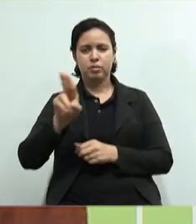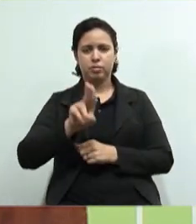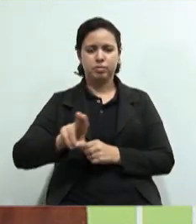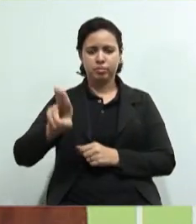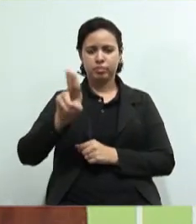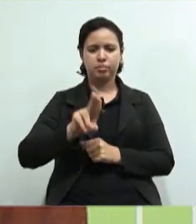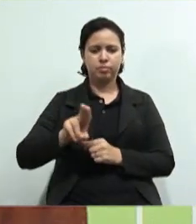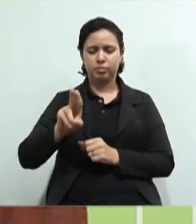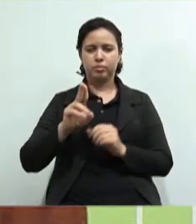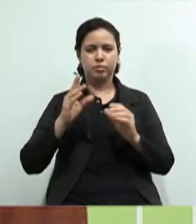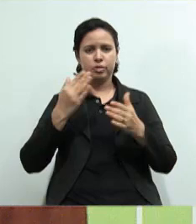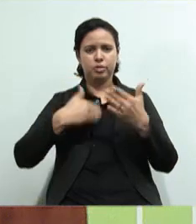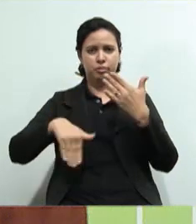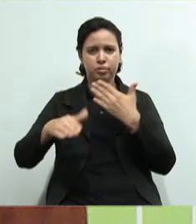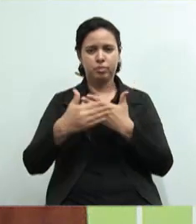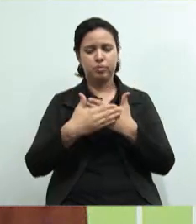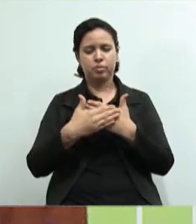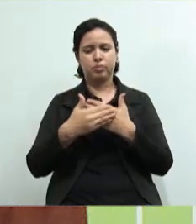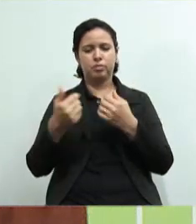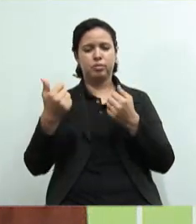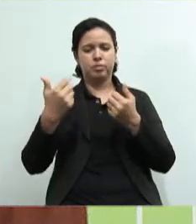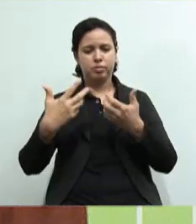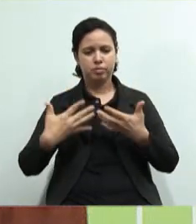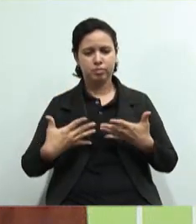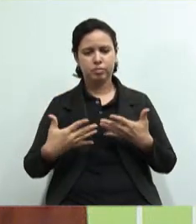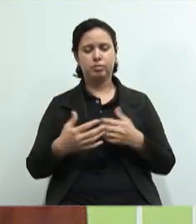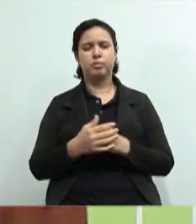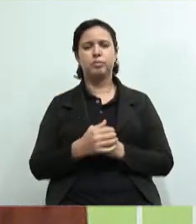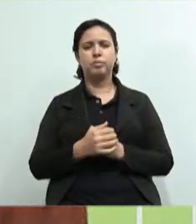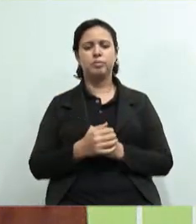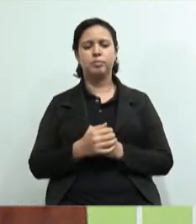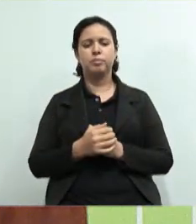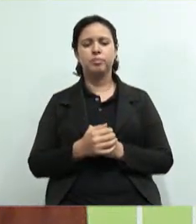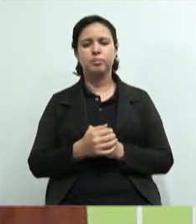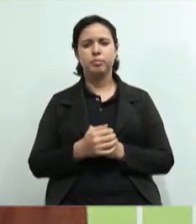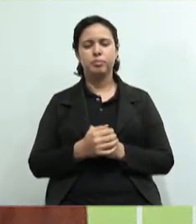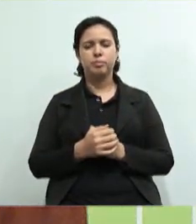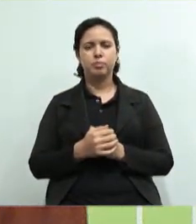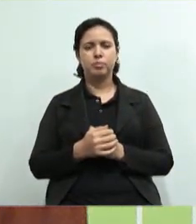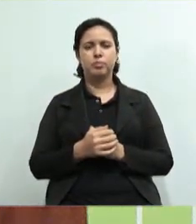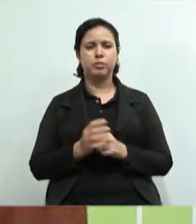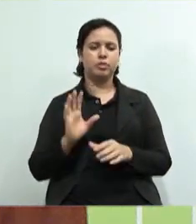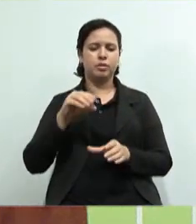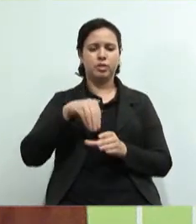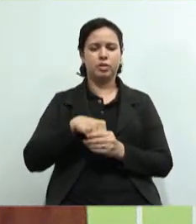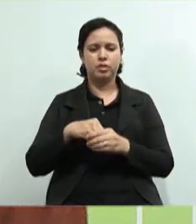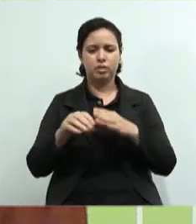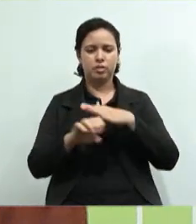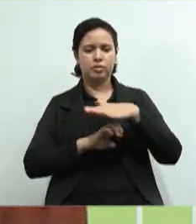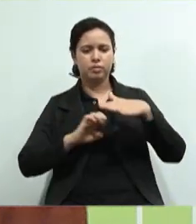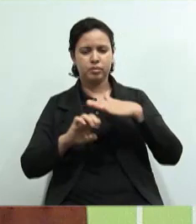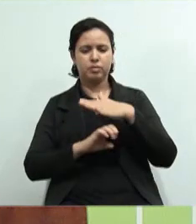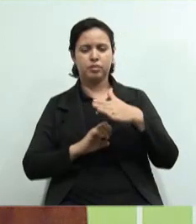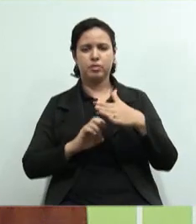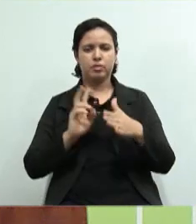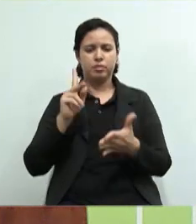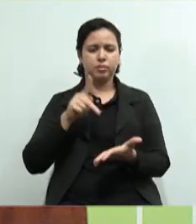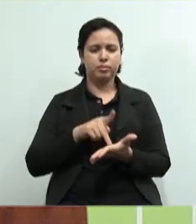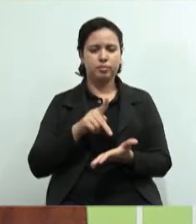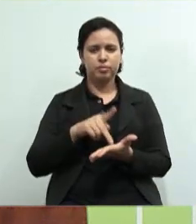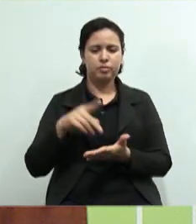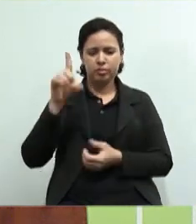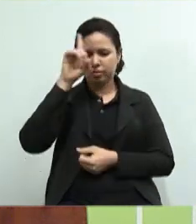tudo isso que a gente vem comentando ao longo do curso na empresa, na real, no dia a dia